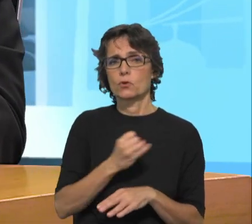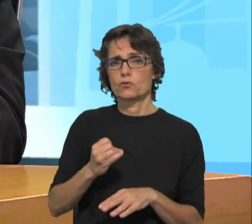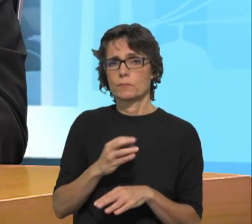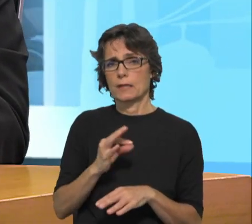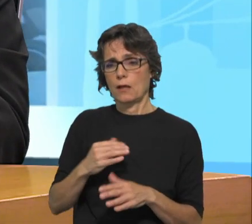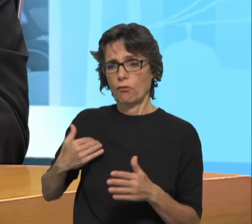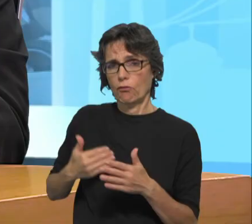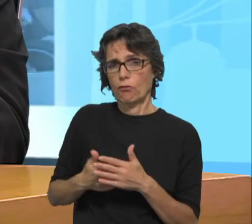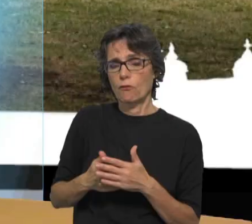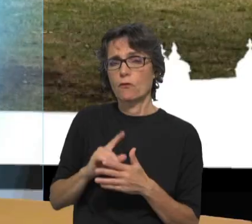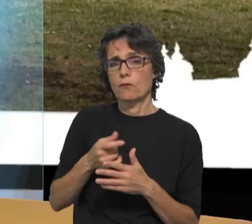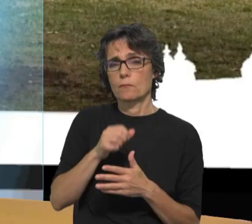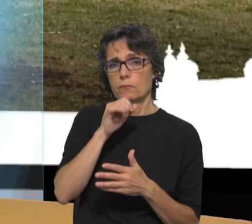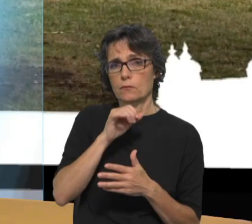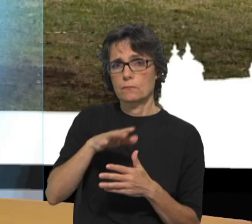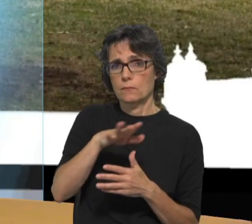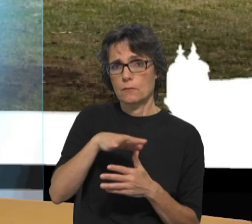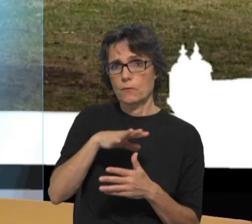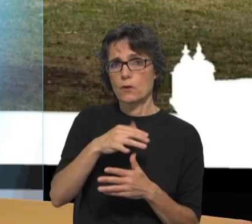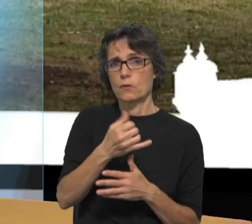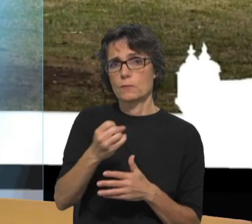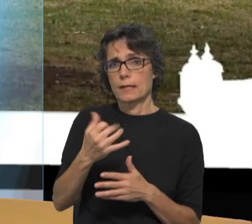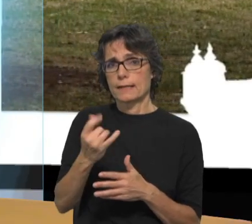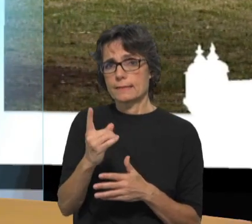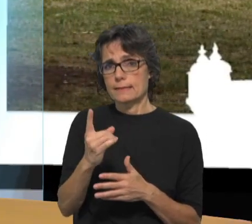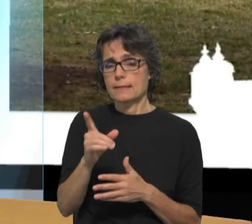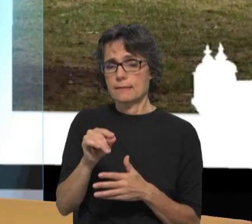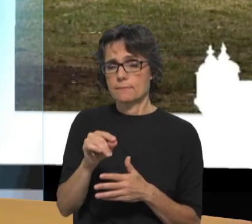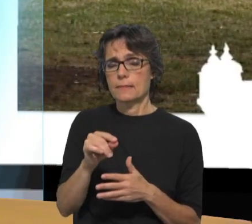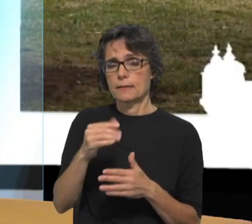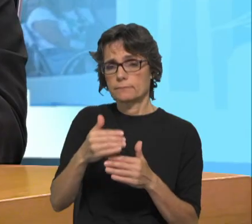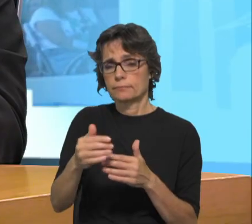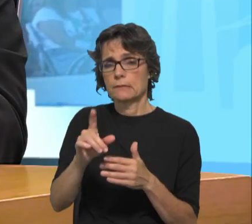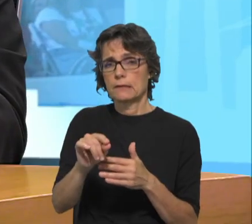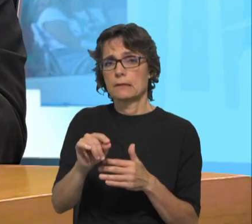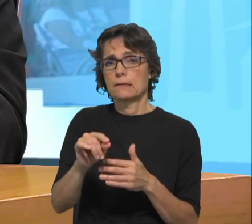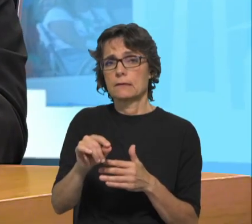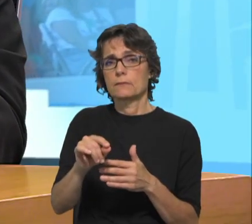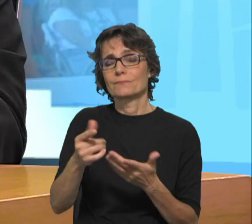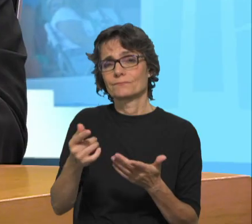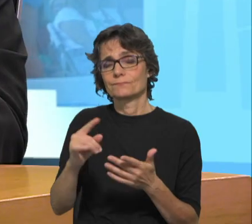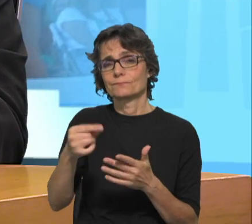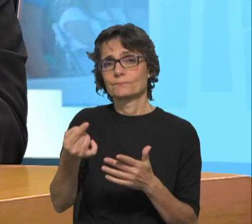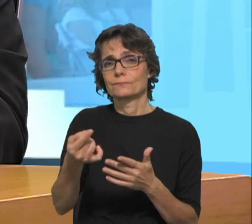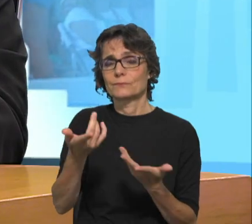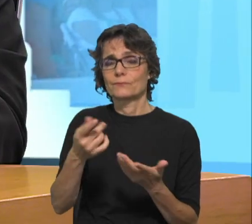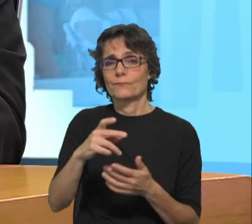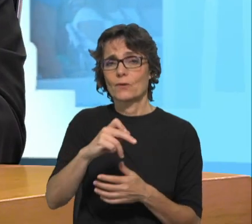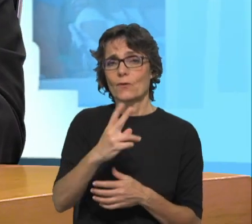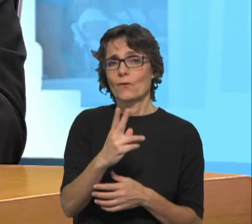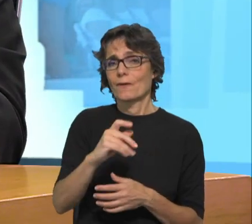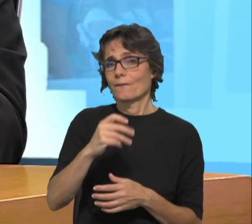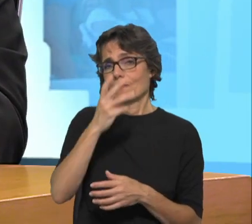como Bispo diocesano desde 2016 e pouco tempo depois teve também a infelicidade de ter um AVC que